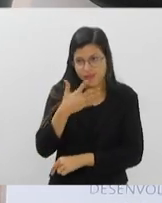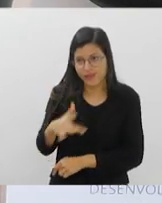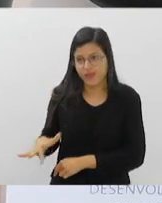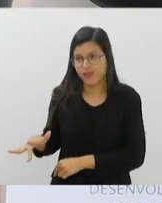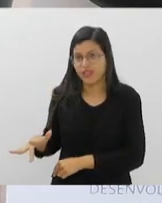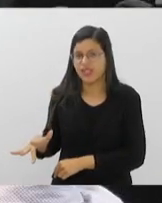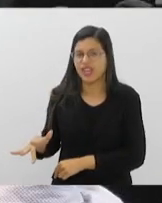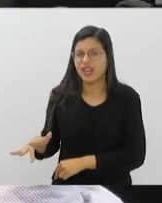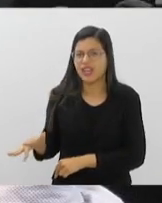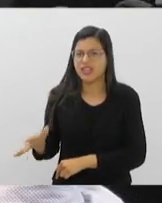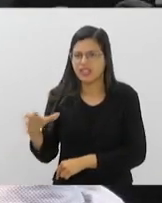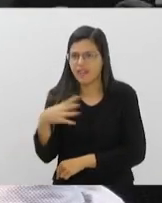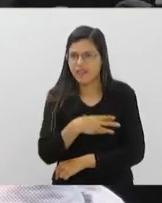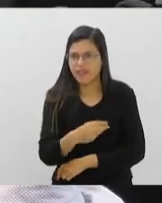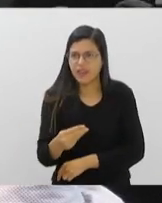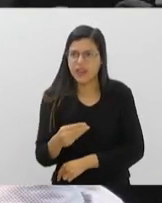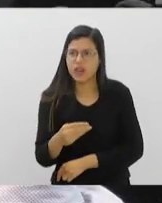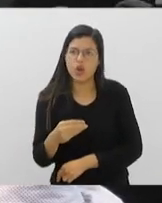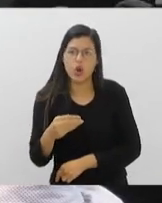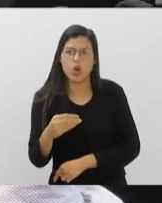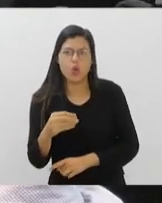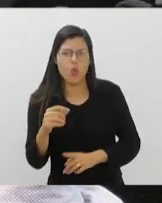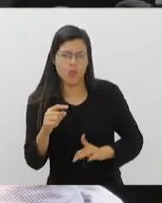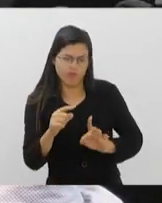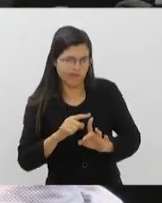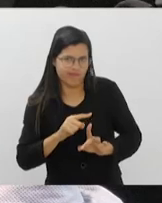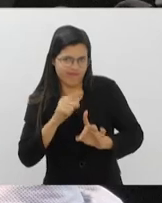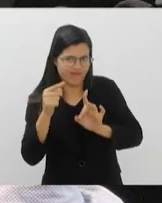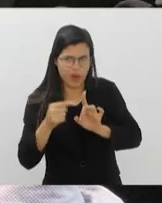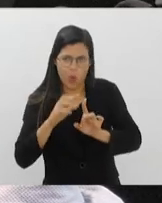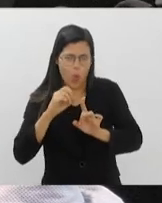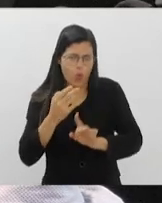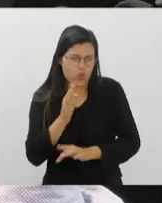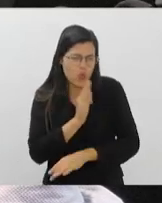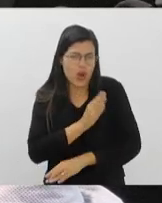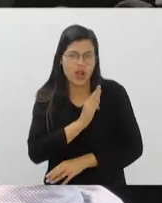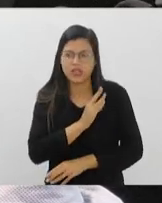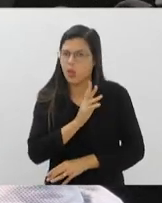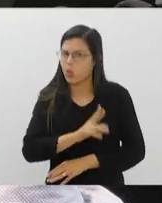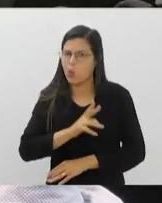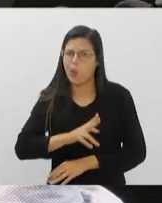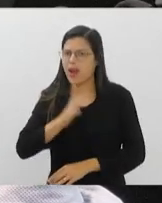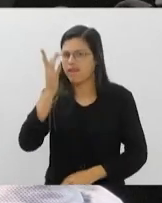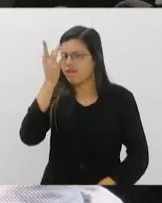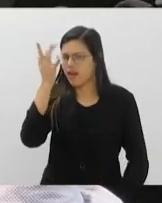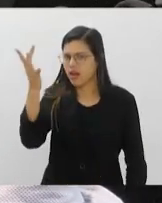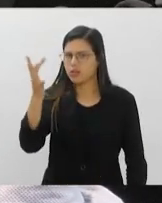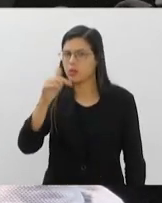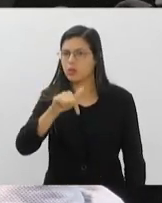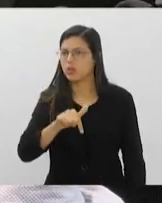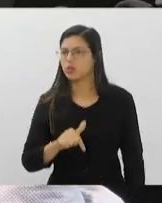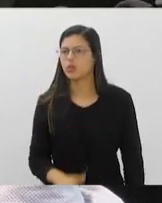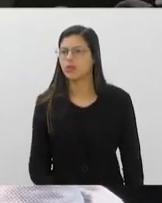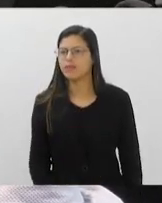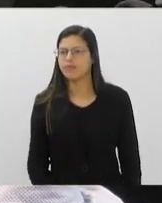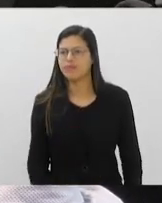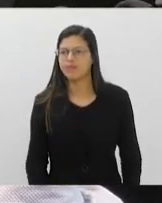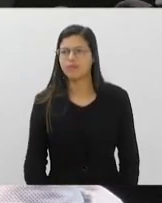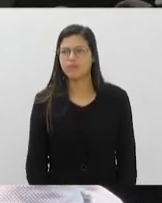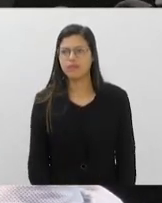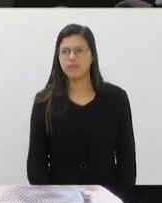seja de vindo do ventre ou do coração não está fácil e os nossos que vê cheios de